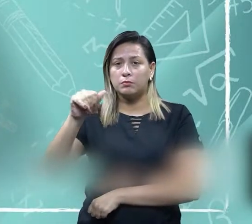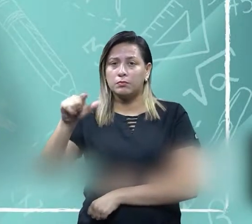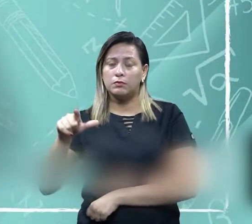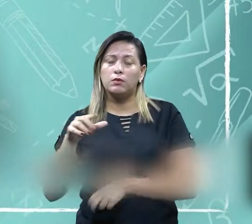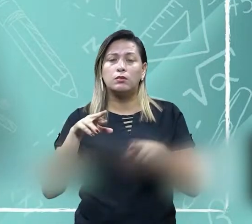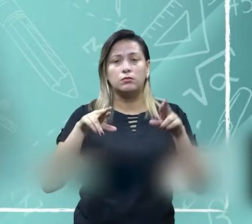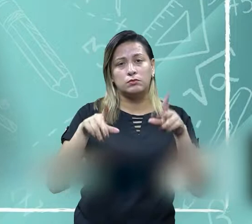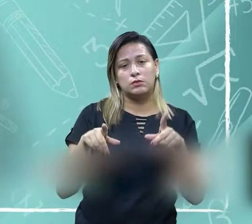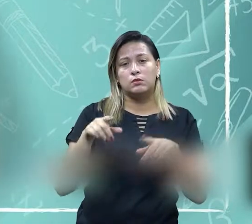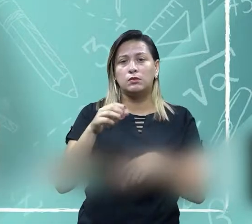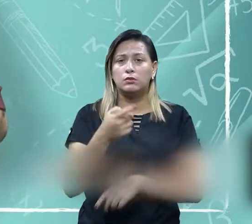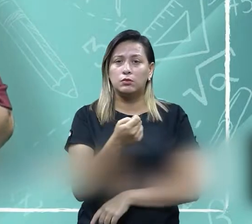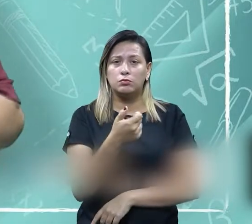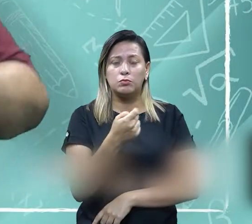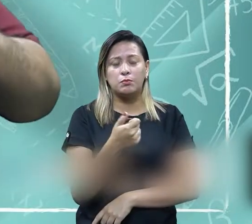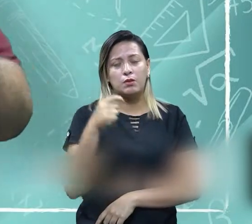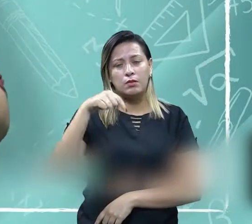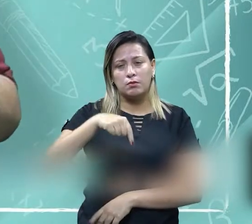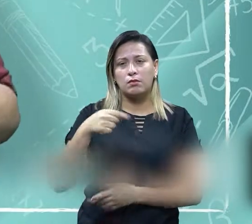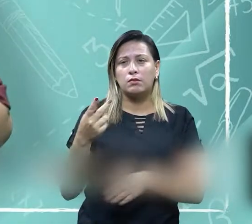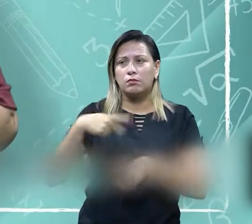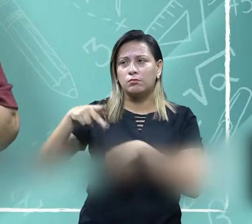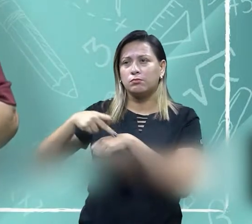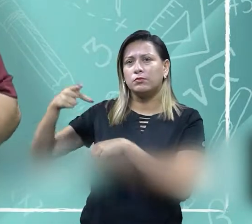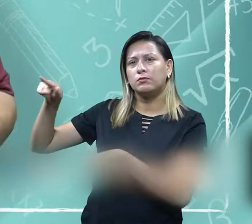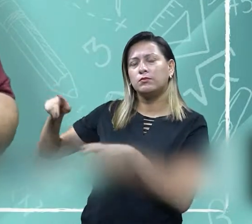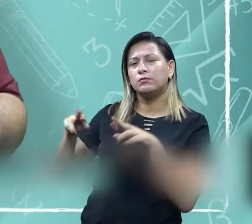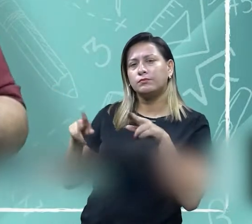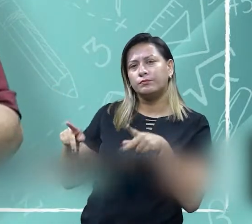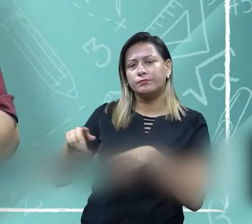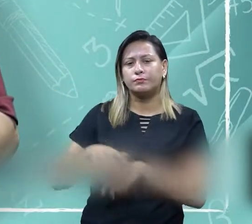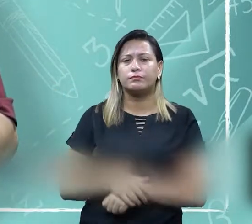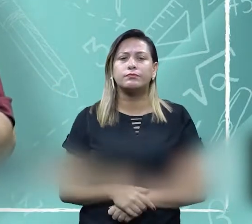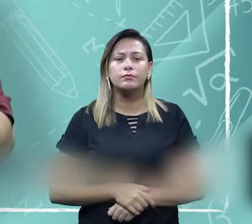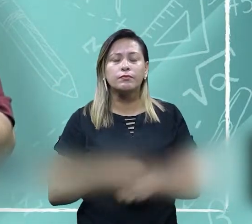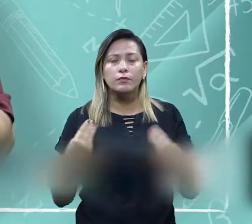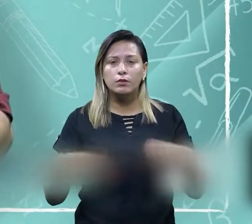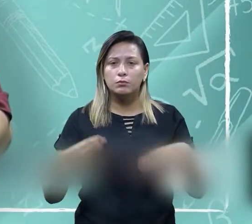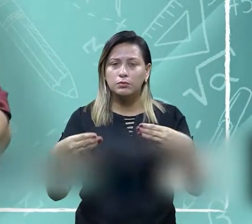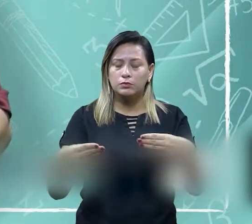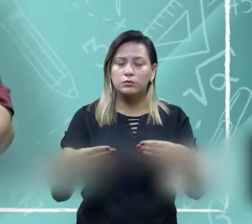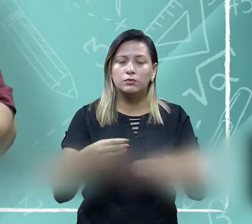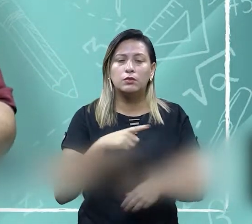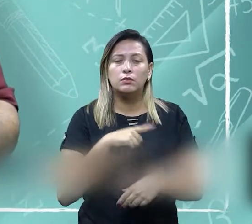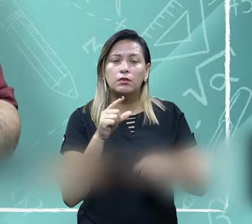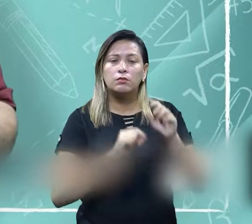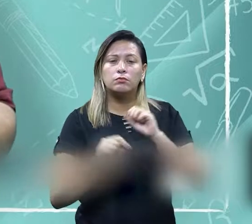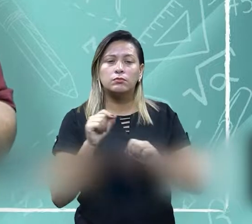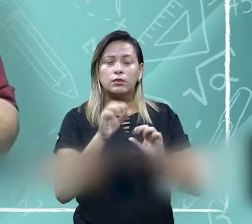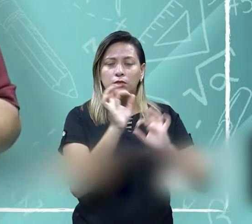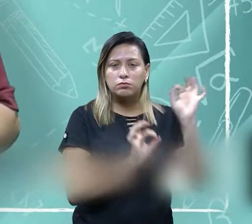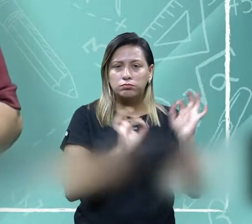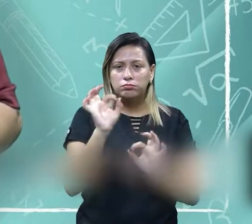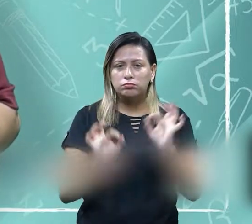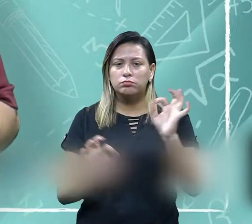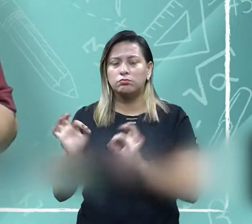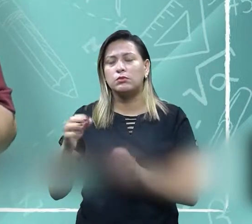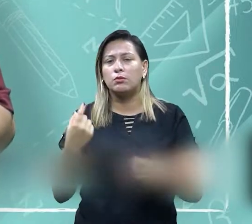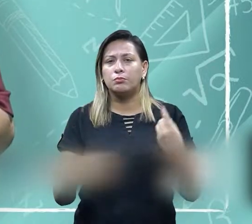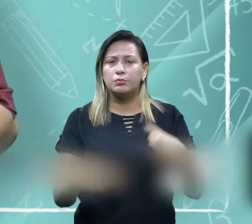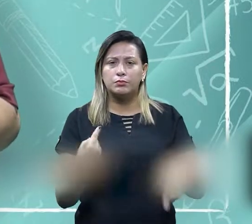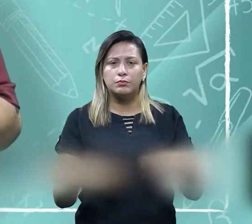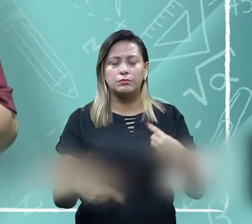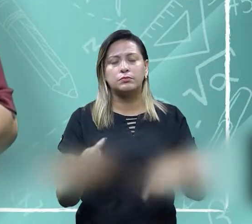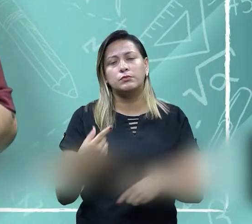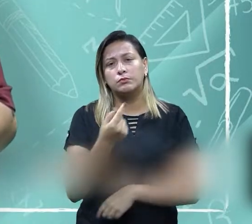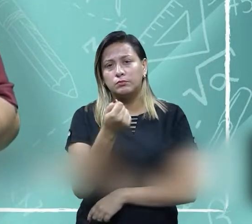diferença entre uma moeda e outra. Então o Ministério da Fazenda ele vai fazer esse gerenciamento com relação às políticas